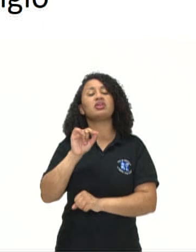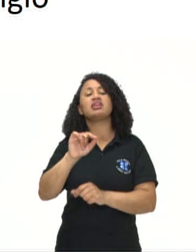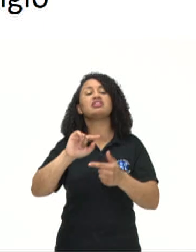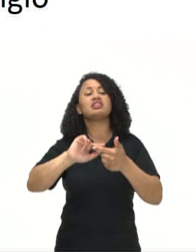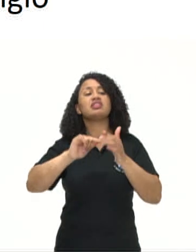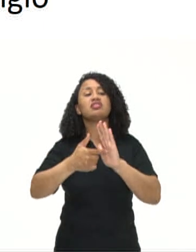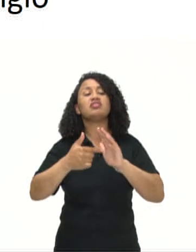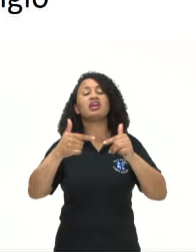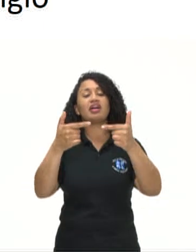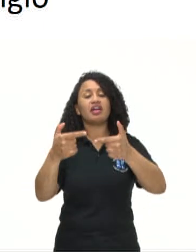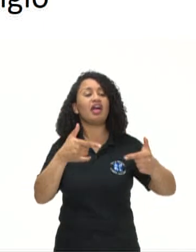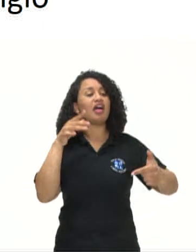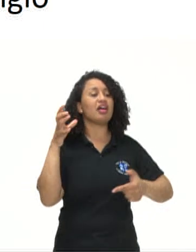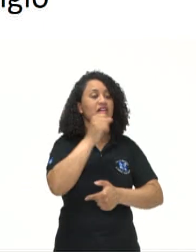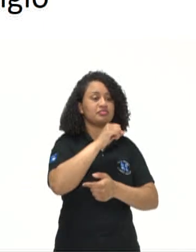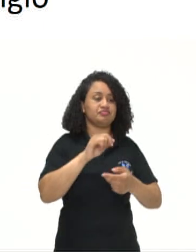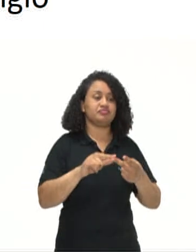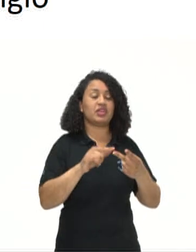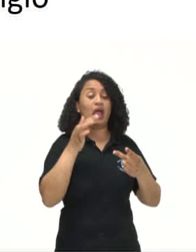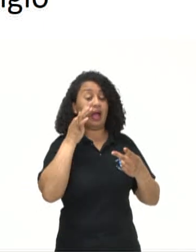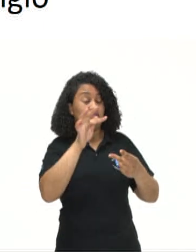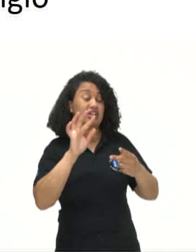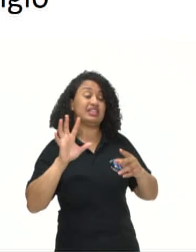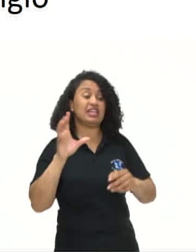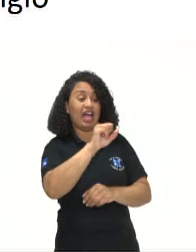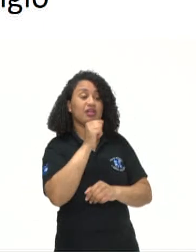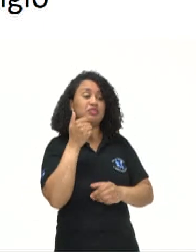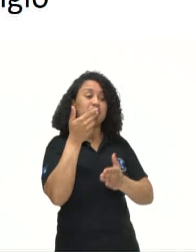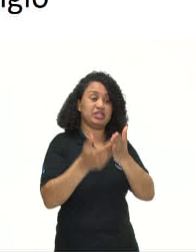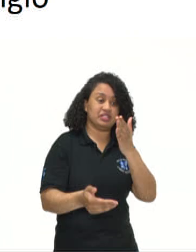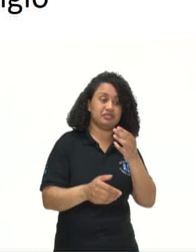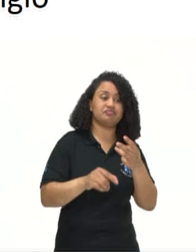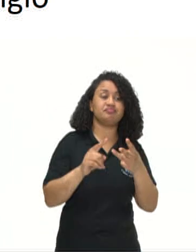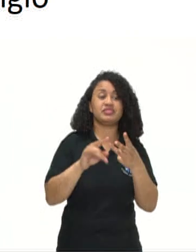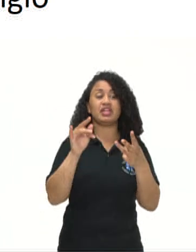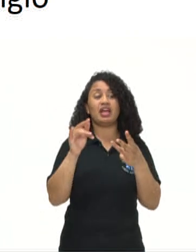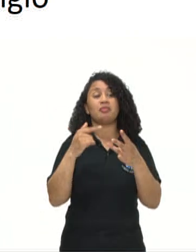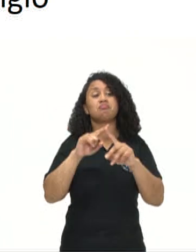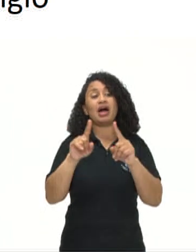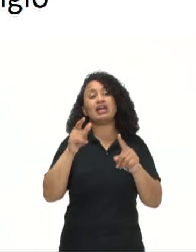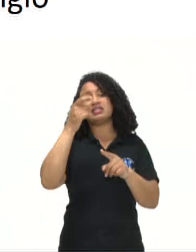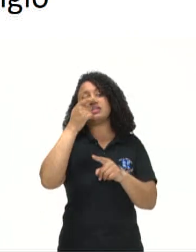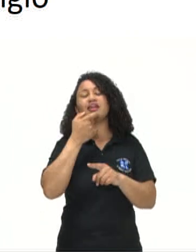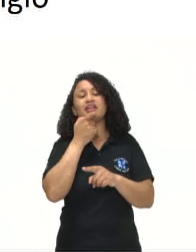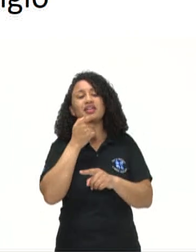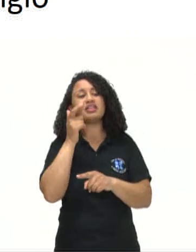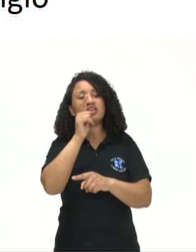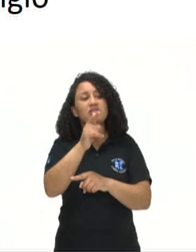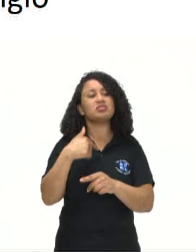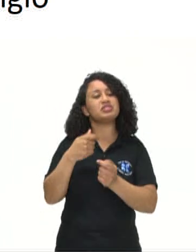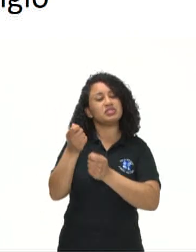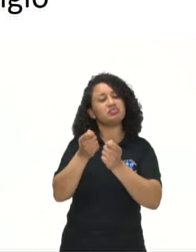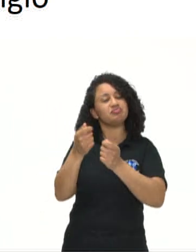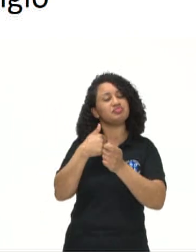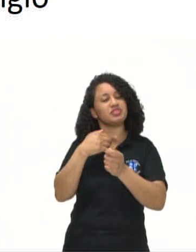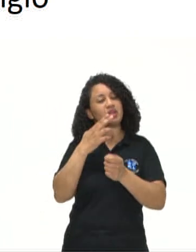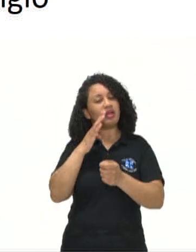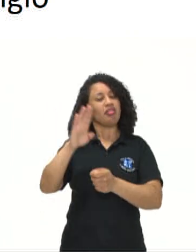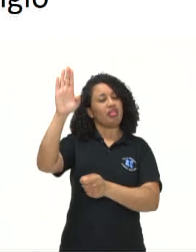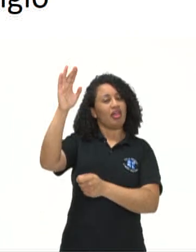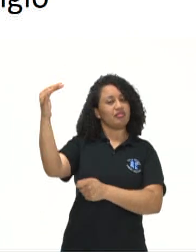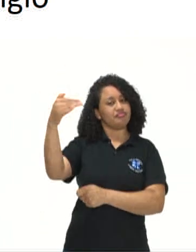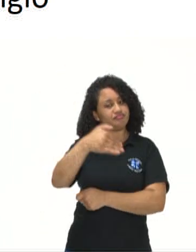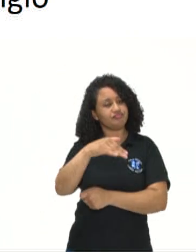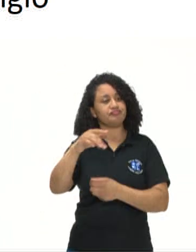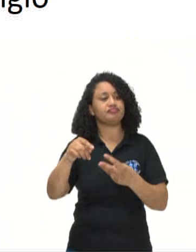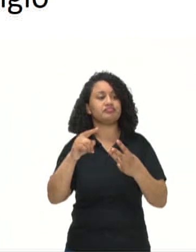França foi derrotada rapidamente, em semanas. A Inglaterra, porém, conseguiu segurar o avanço nazista. A Itália entrou na guerra